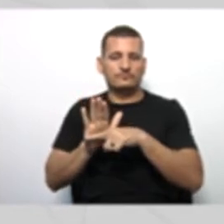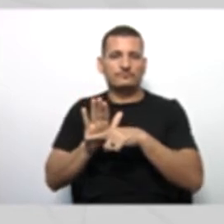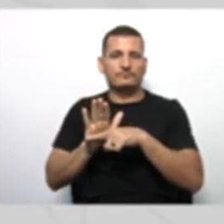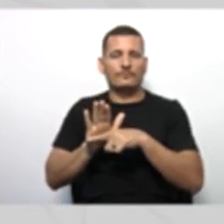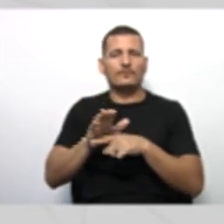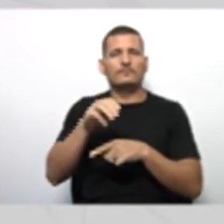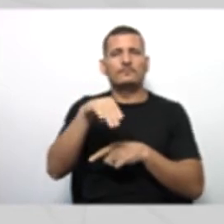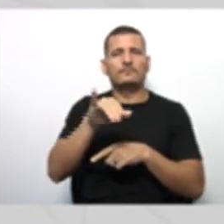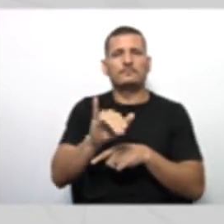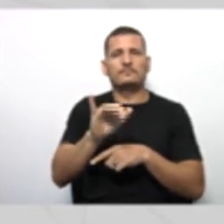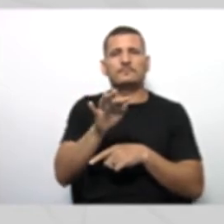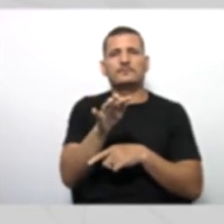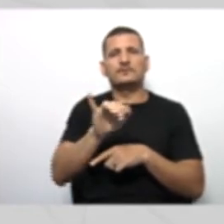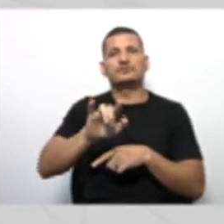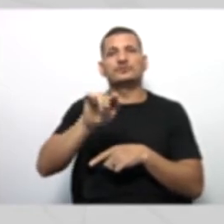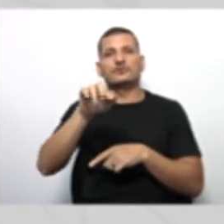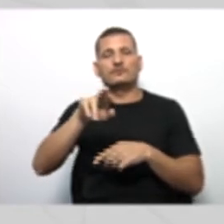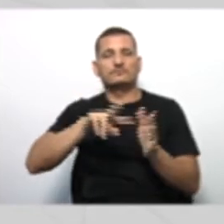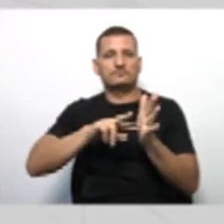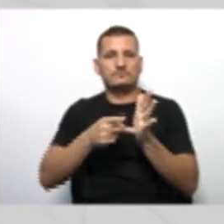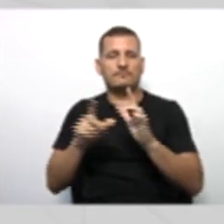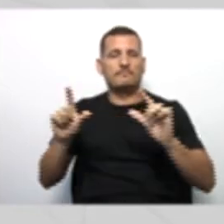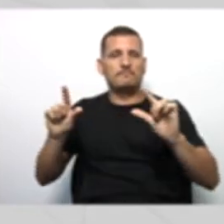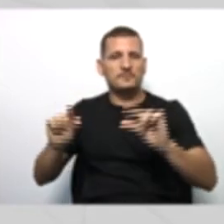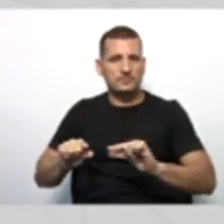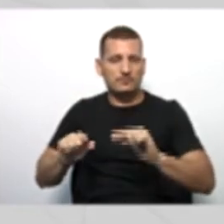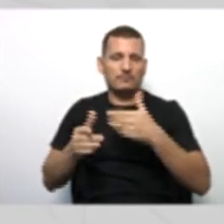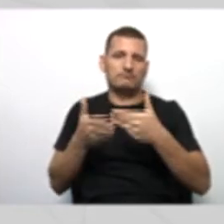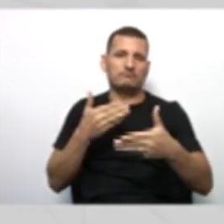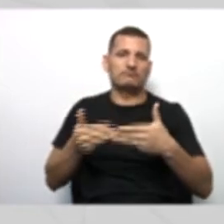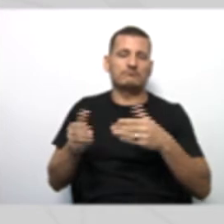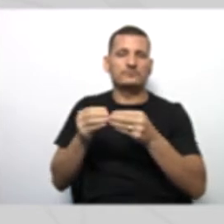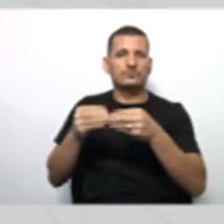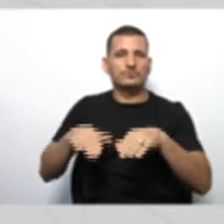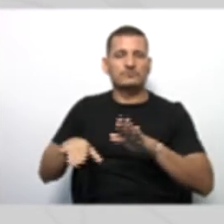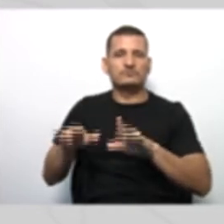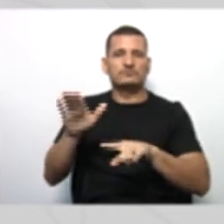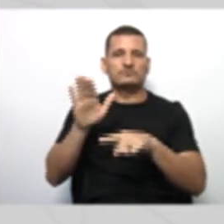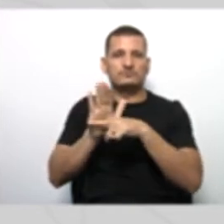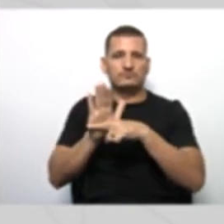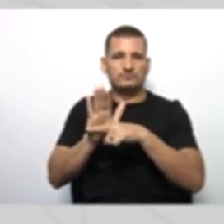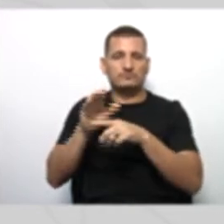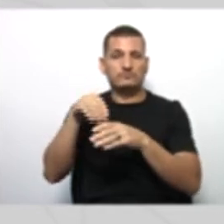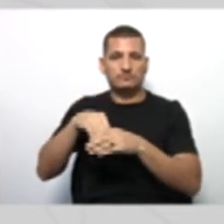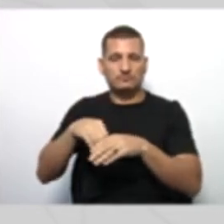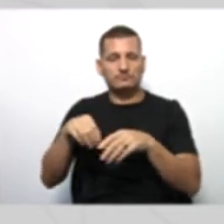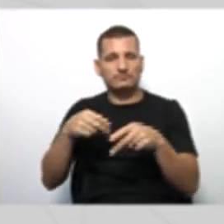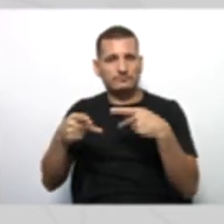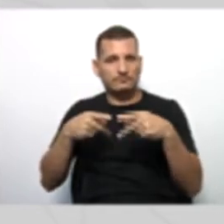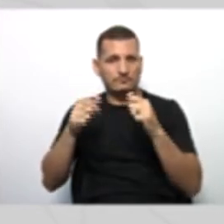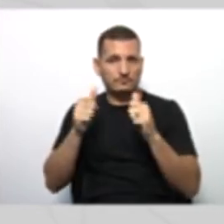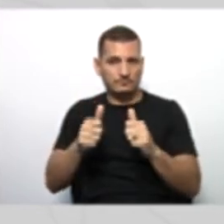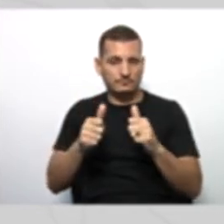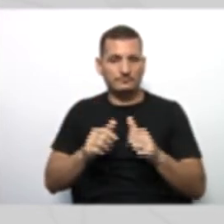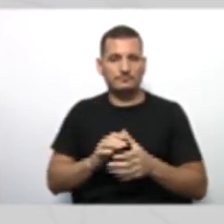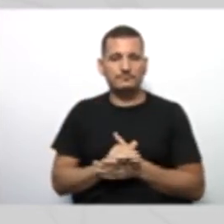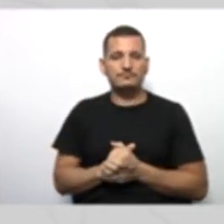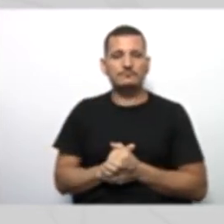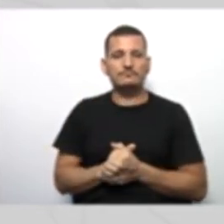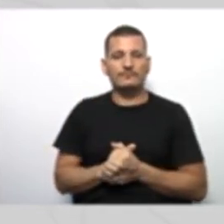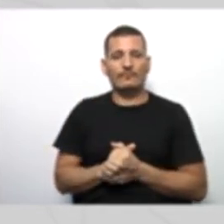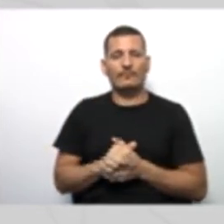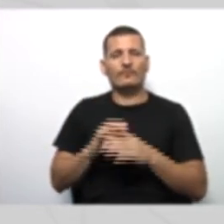possa realizar as análises qualitativas e quantitativas dos riscos. Já falamos dessas análises também. A identificação